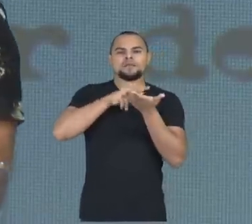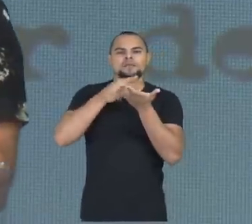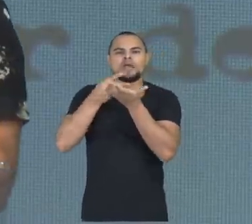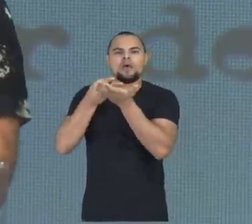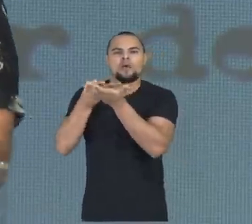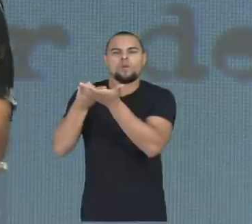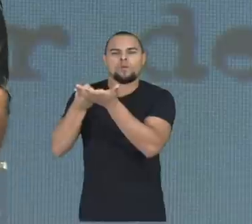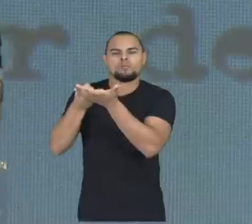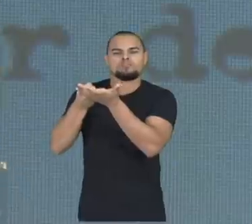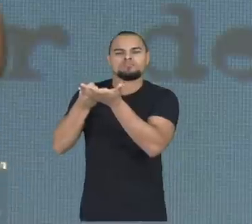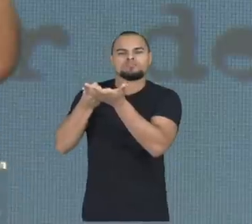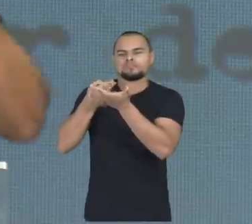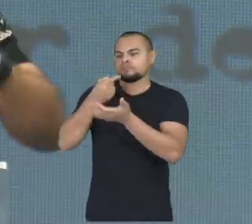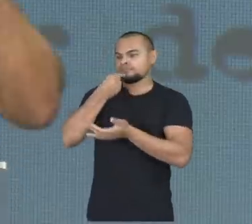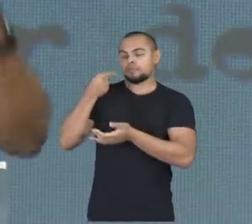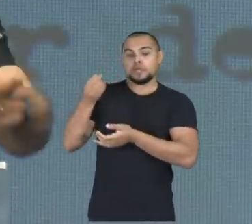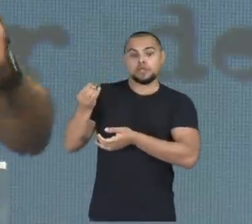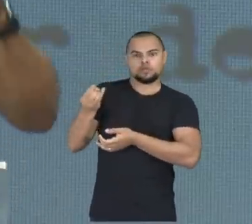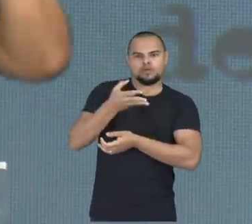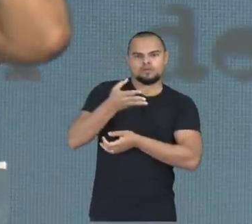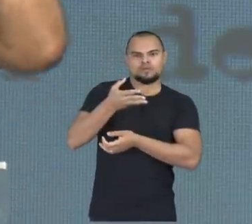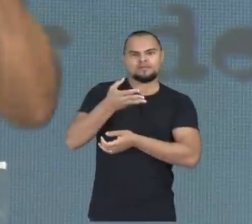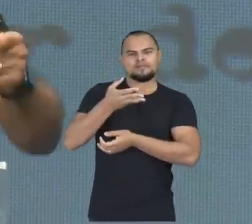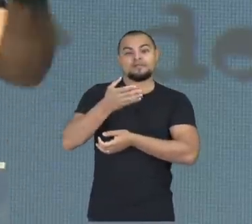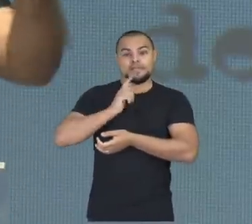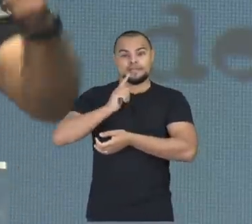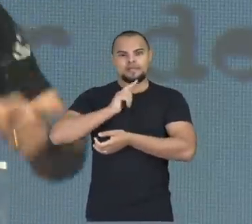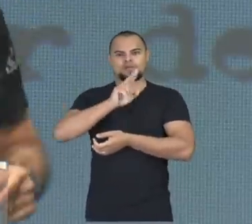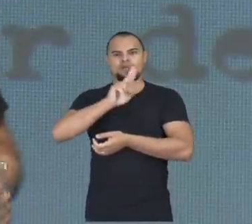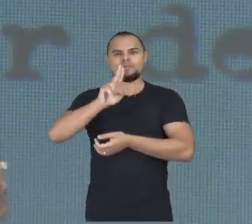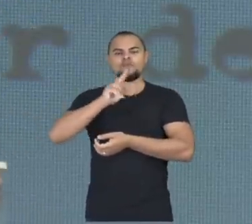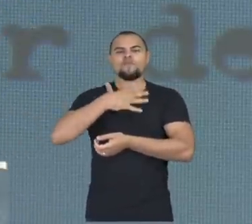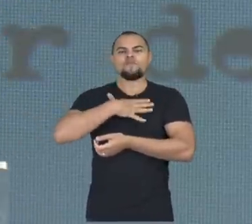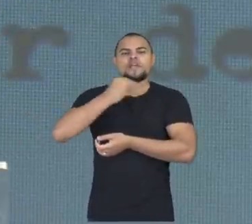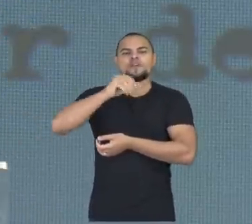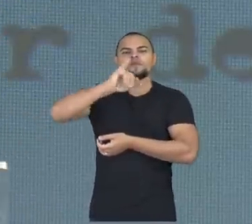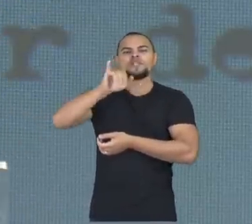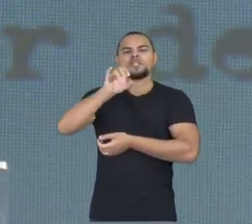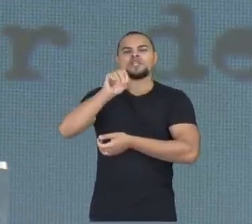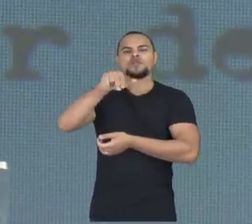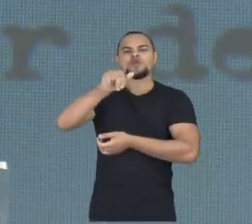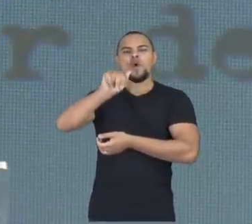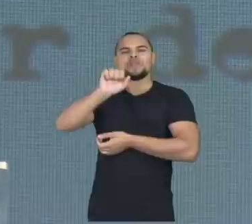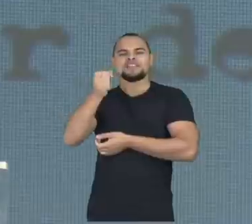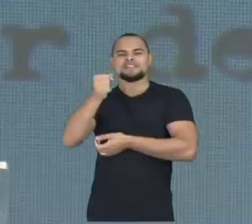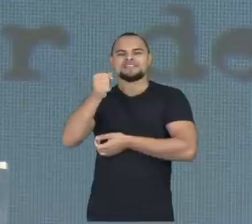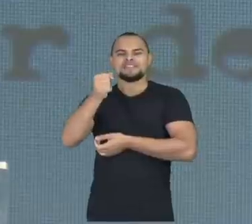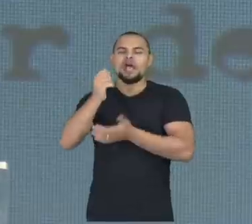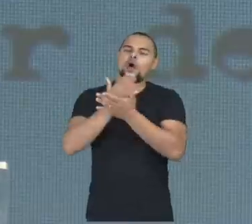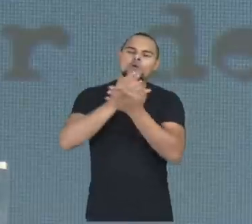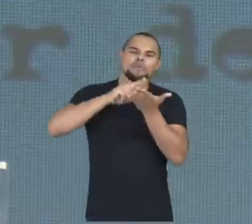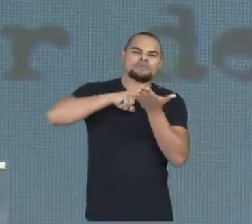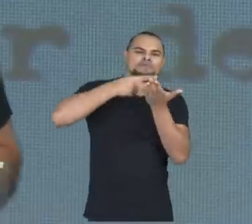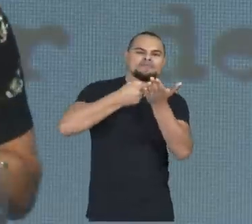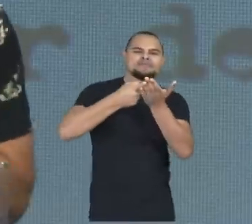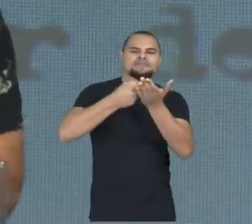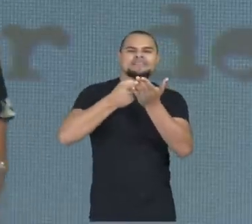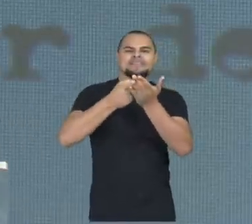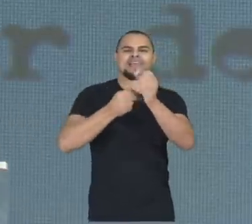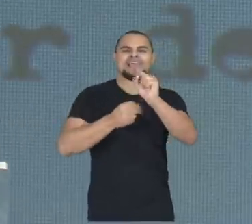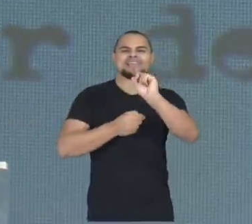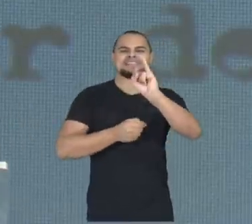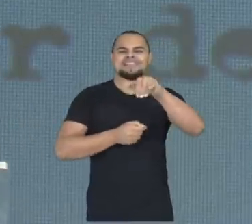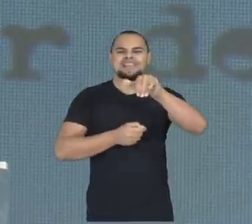equivalência dinâmica, já colocou aqui, filho de Jonas. Tem algumas traduções que é Simão Barjonas.